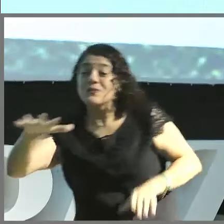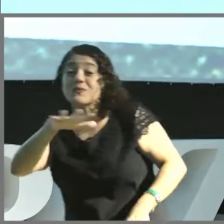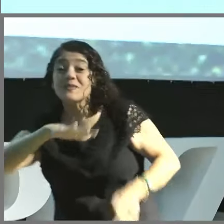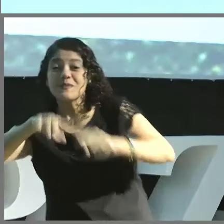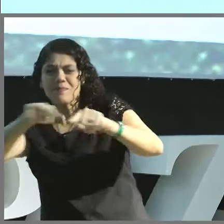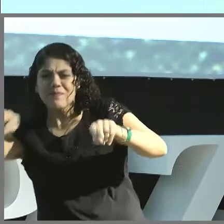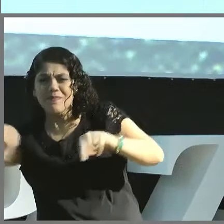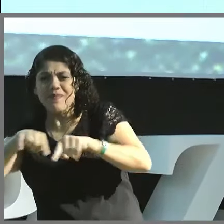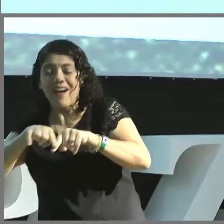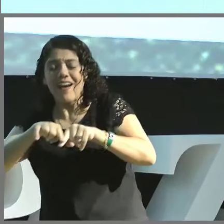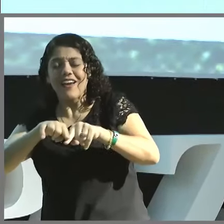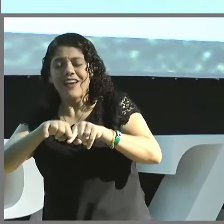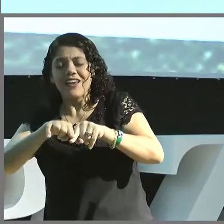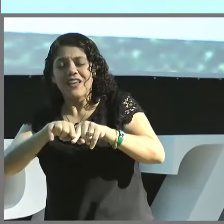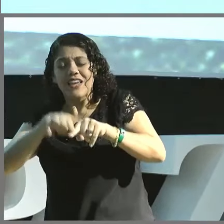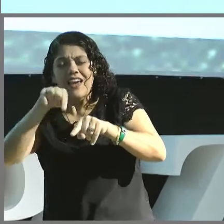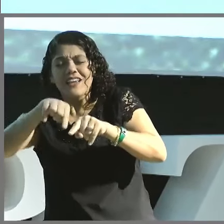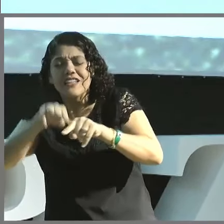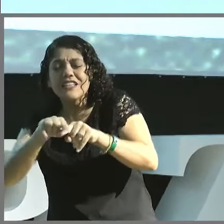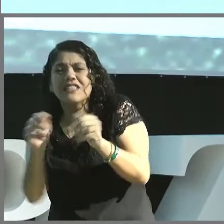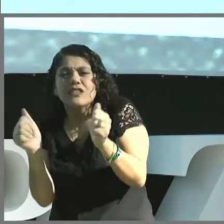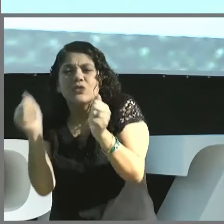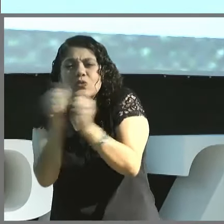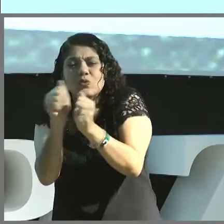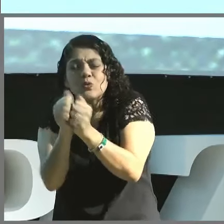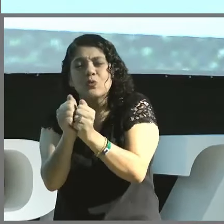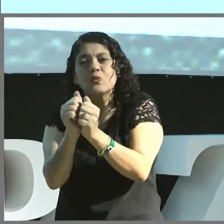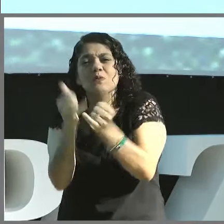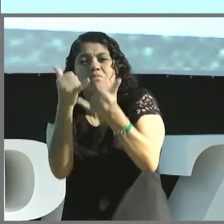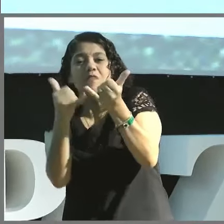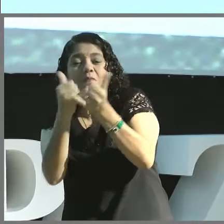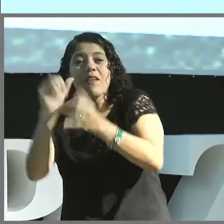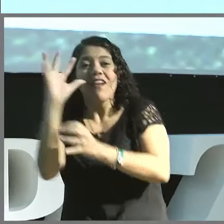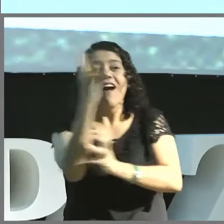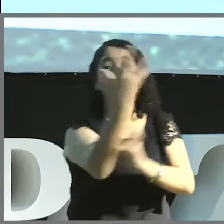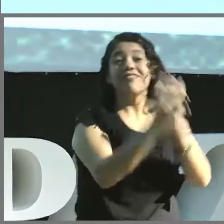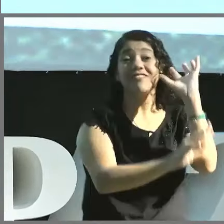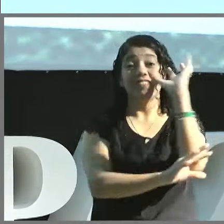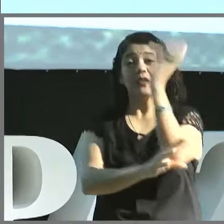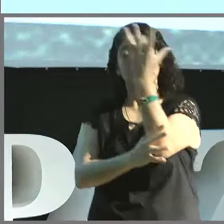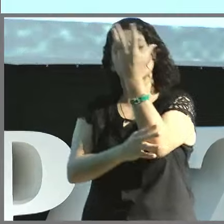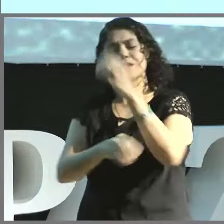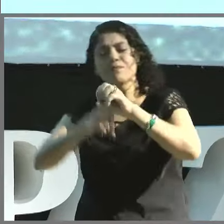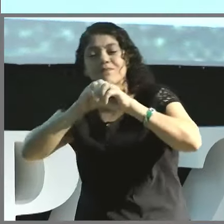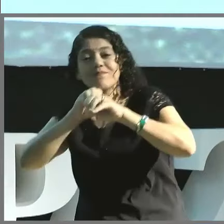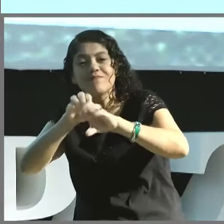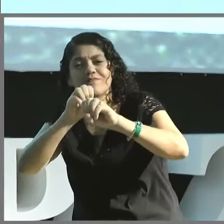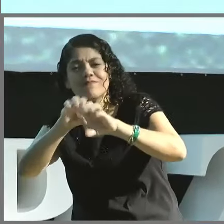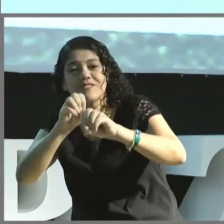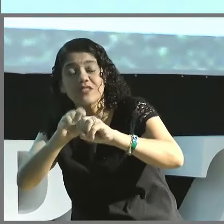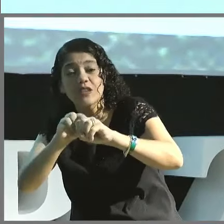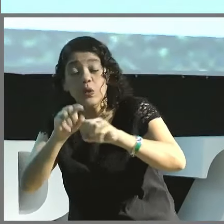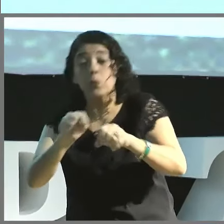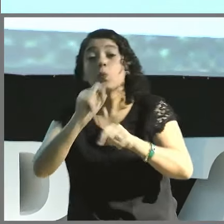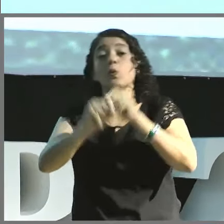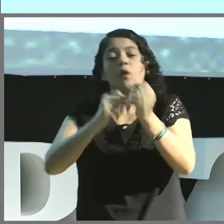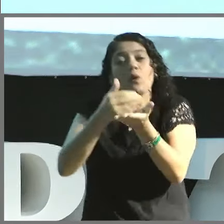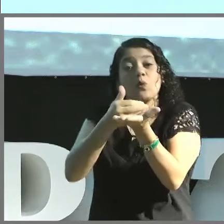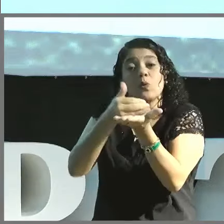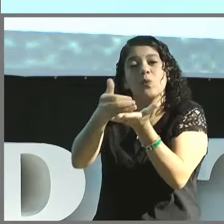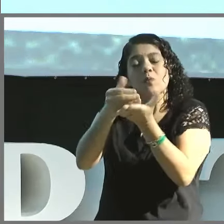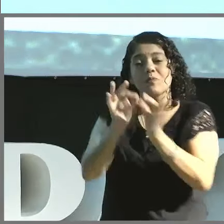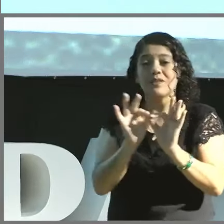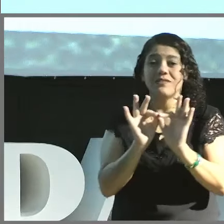espaço rude da natureza, para nos ensinar de que o berço da